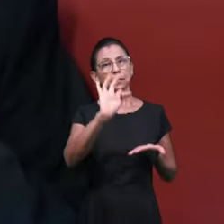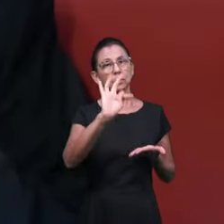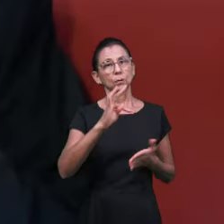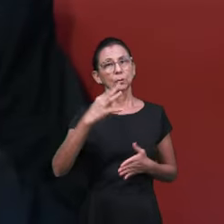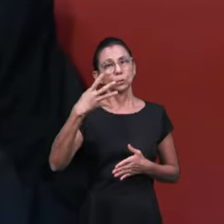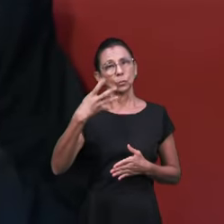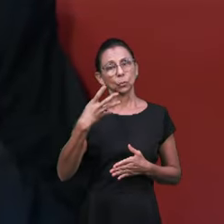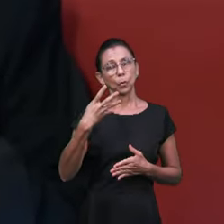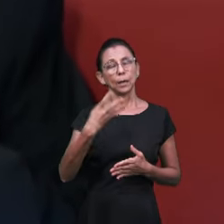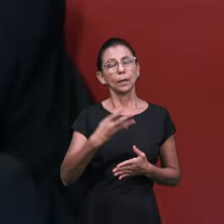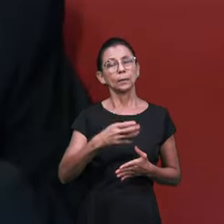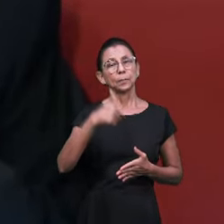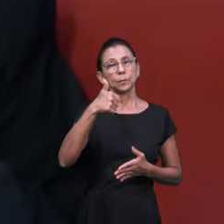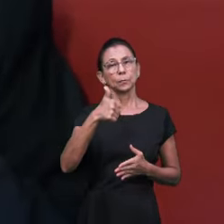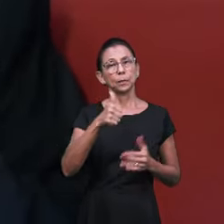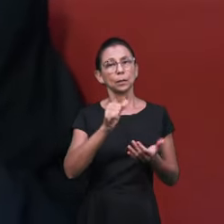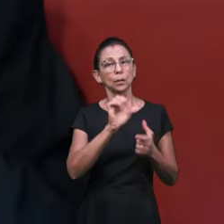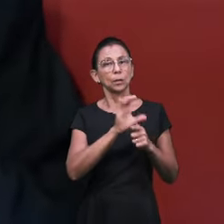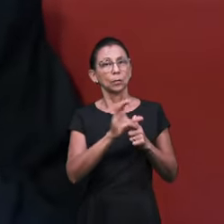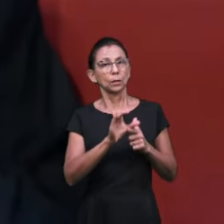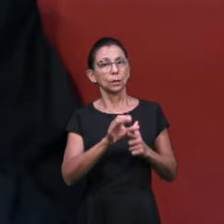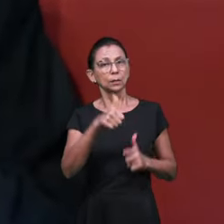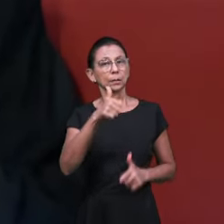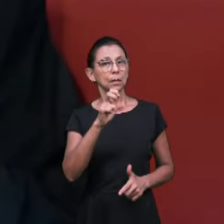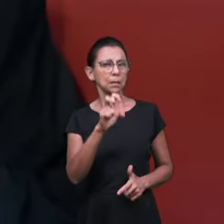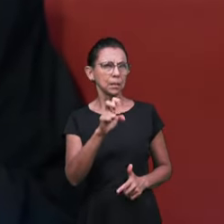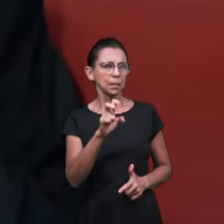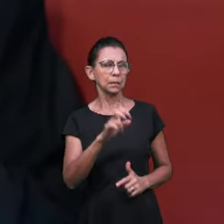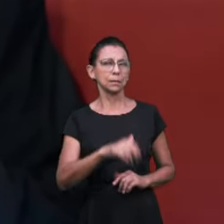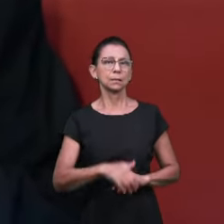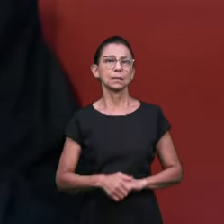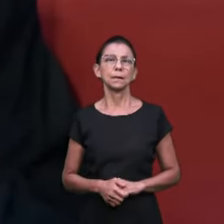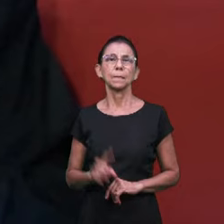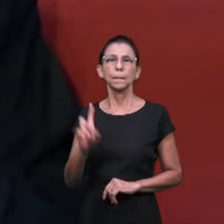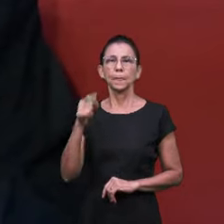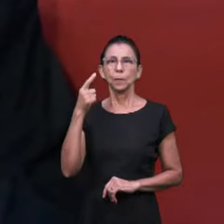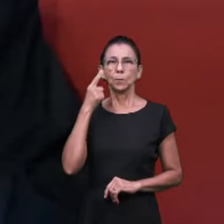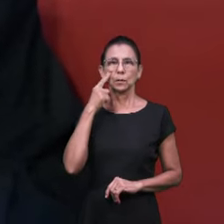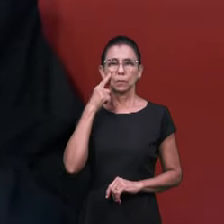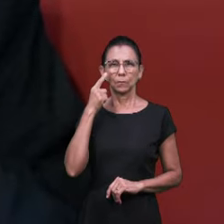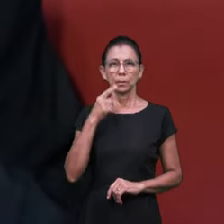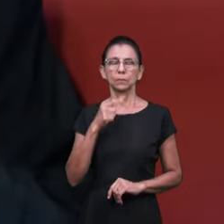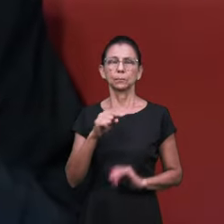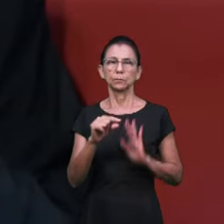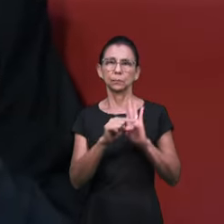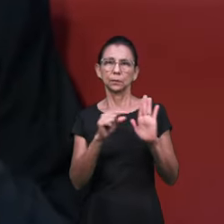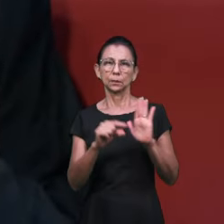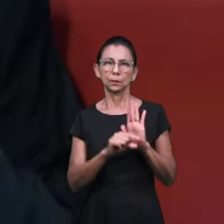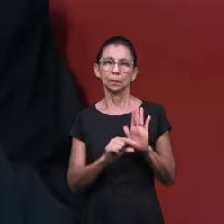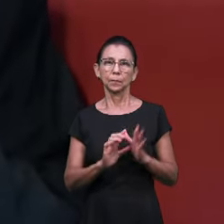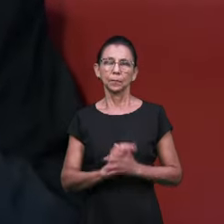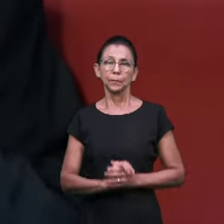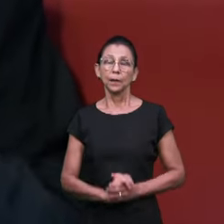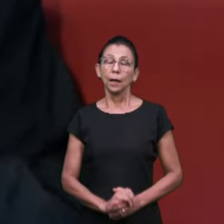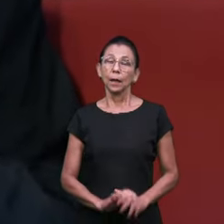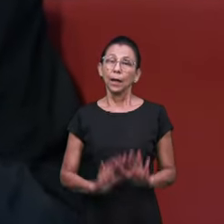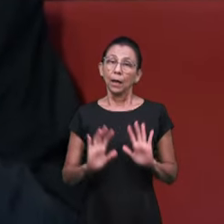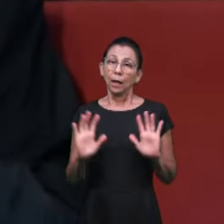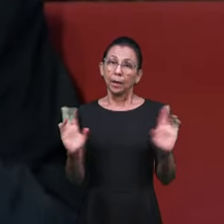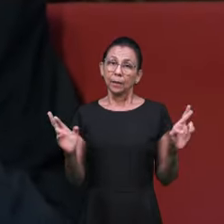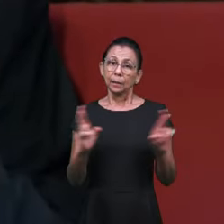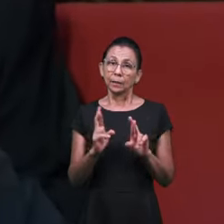Coríntios 15. Depois os versículos certamente os irmãos vão ler aqui. Já a volta de